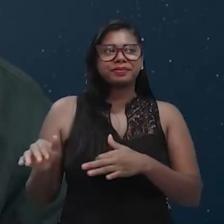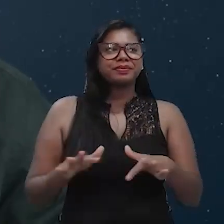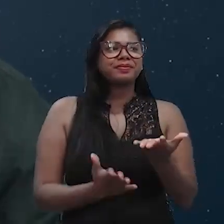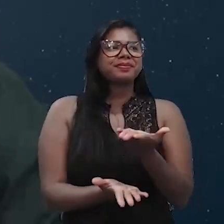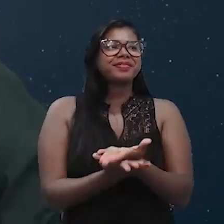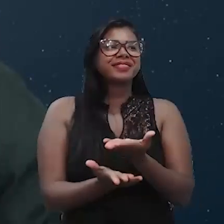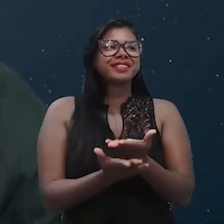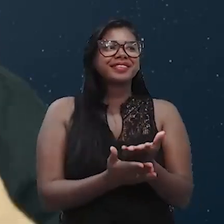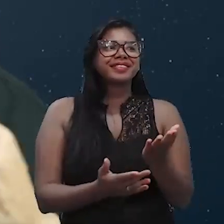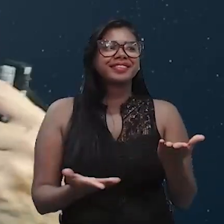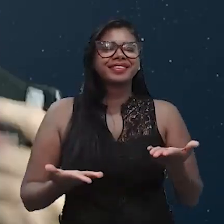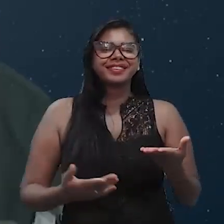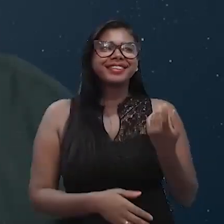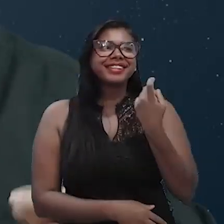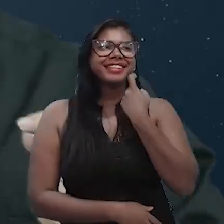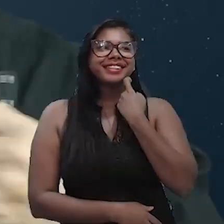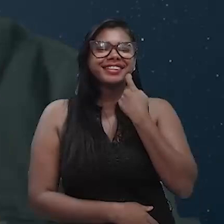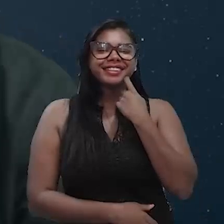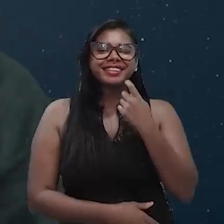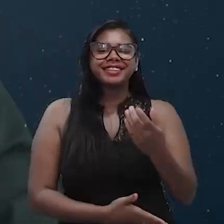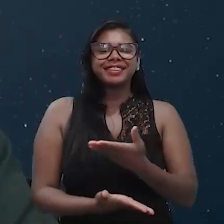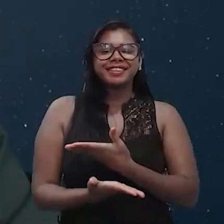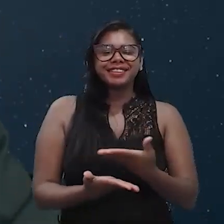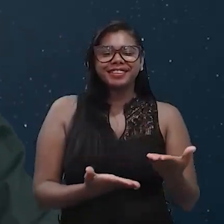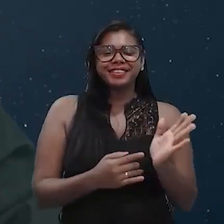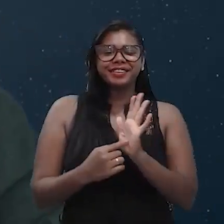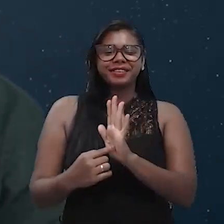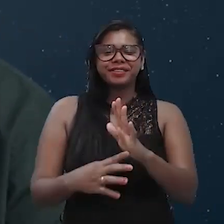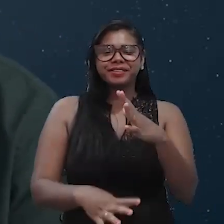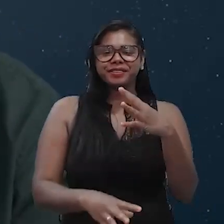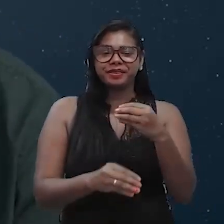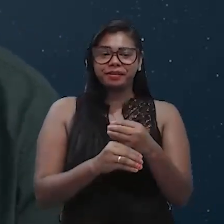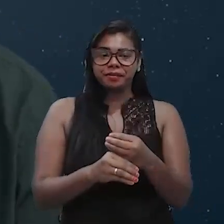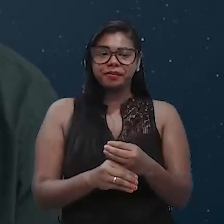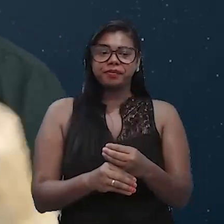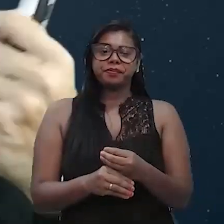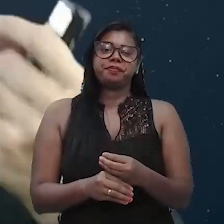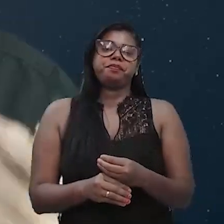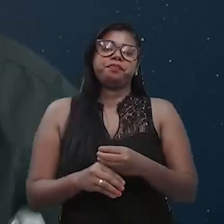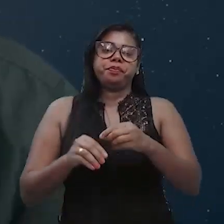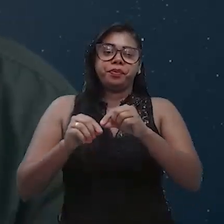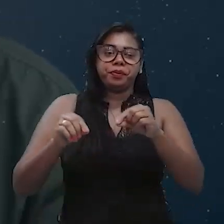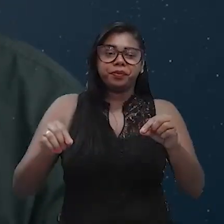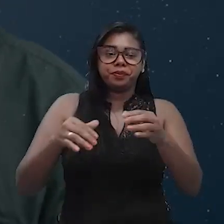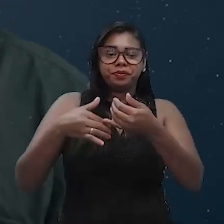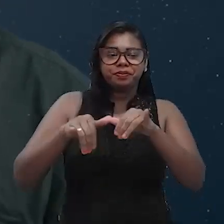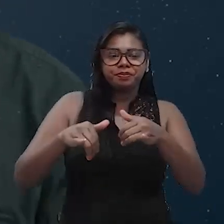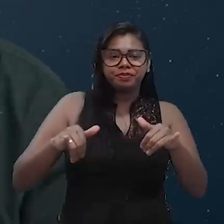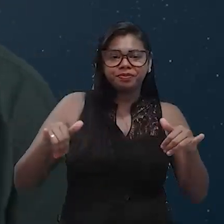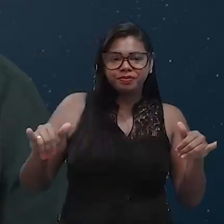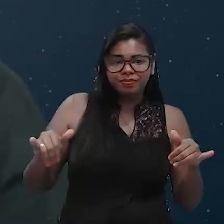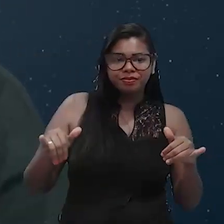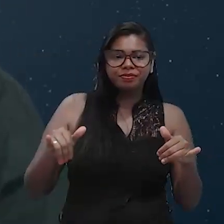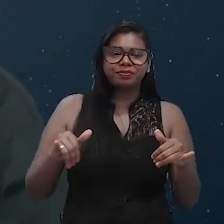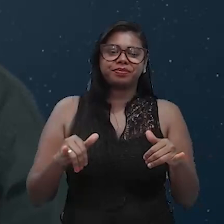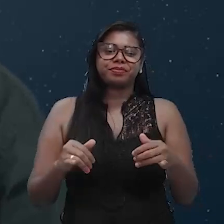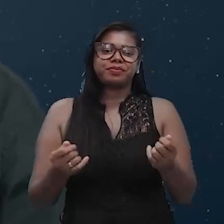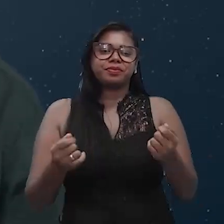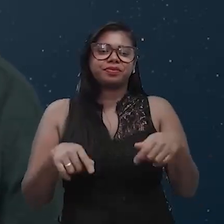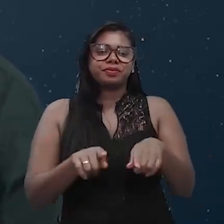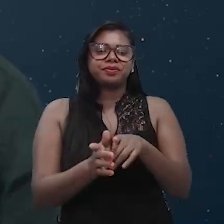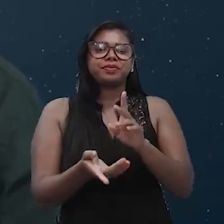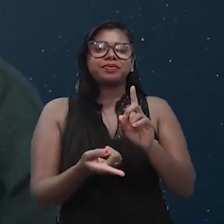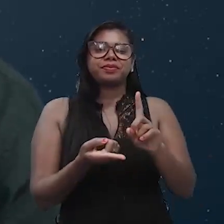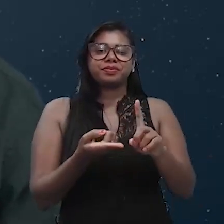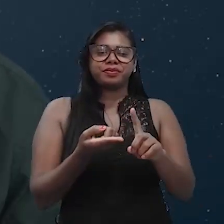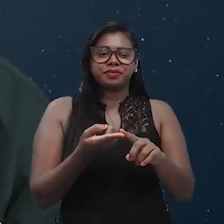nós começamos pela introdução de corrente elétrica, falamos da energia e da potência, falamos de resistores e de